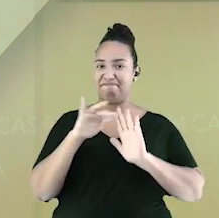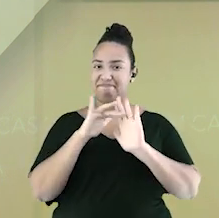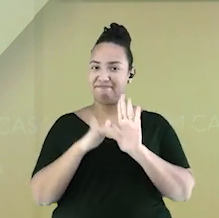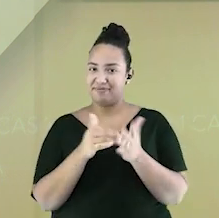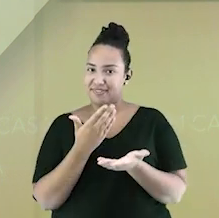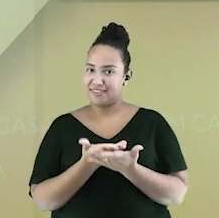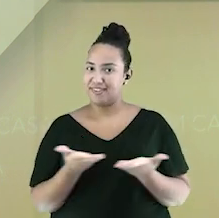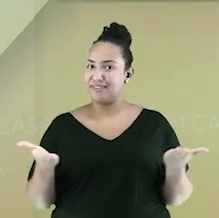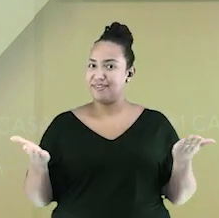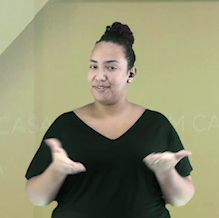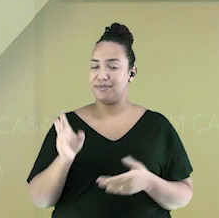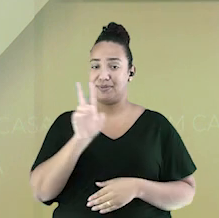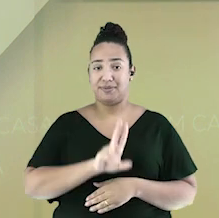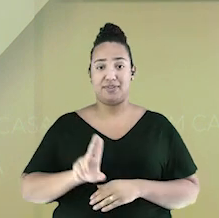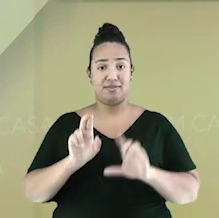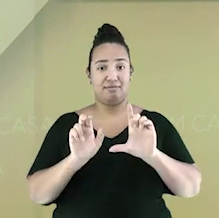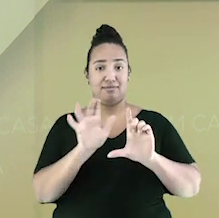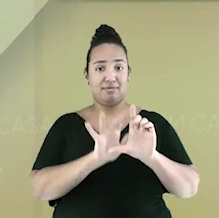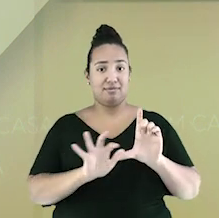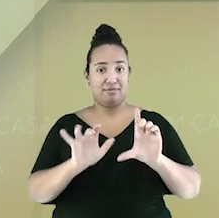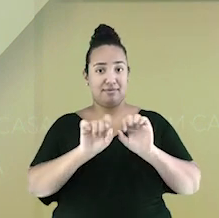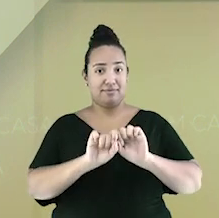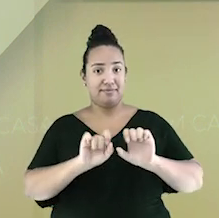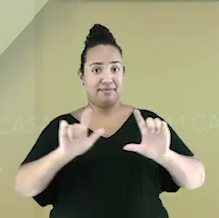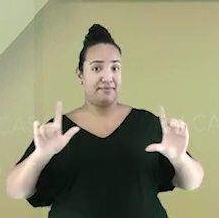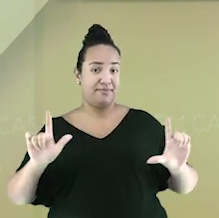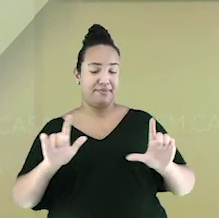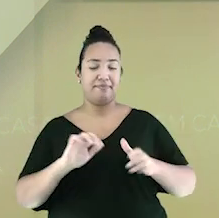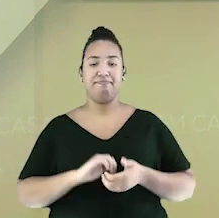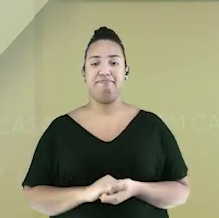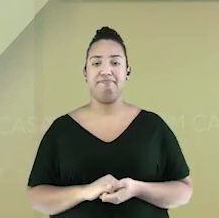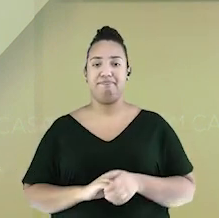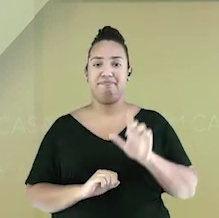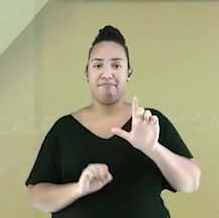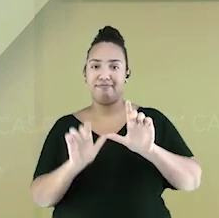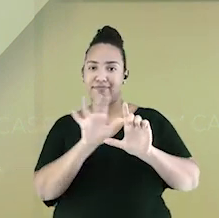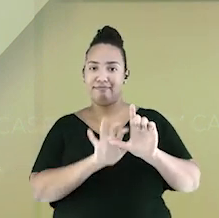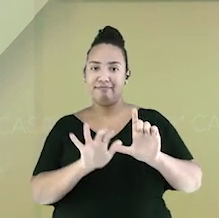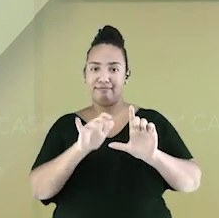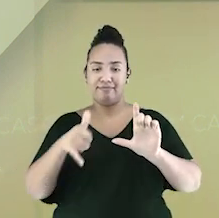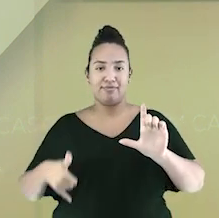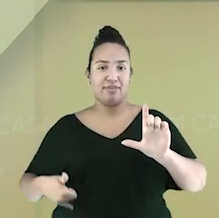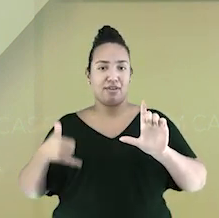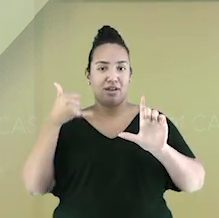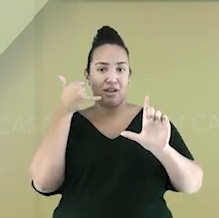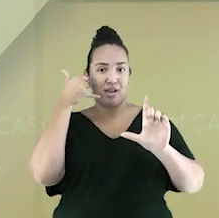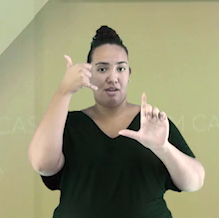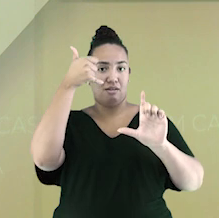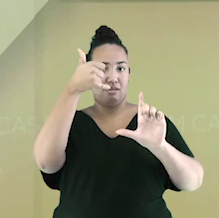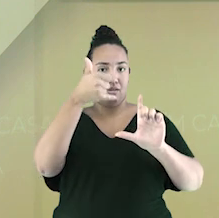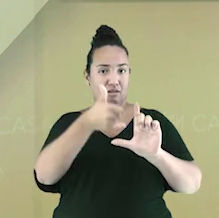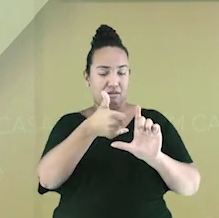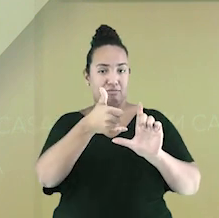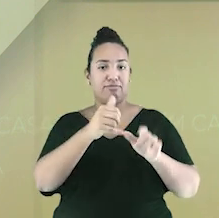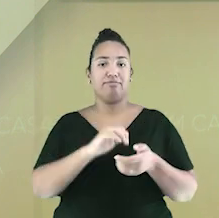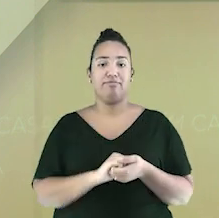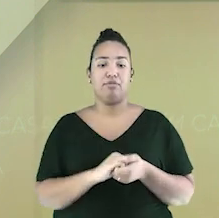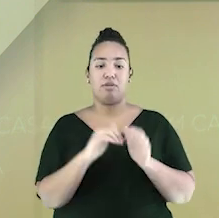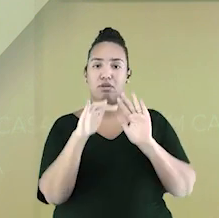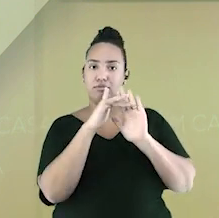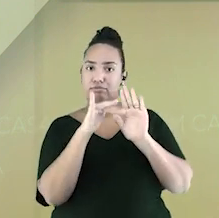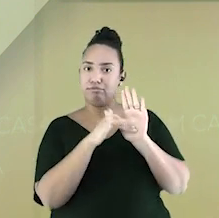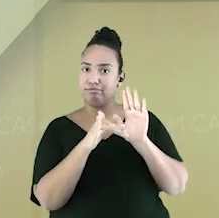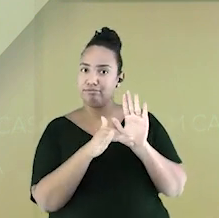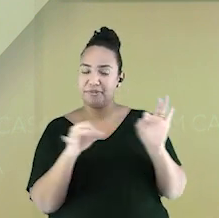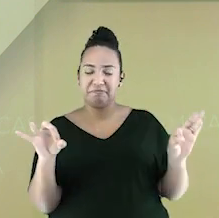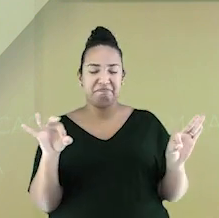presença na aula de hoje através do QR Code que está na sua tela. É só apontar a câmera do seu celular para o QR Code, preencher